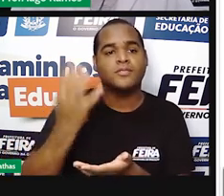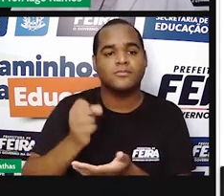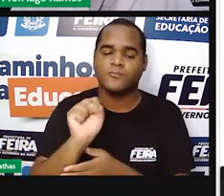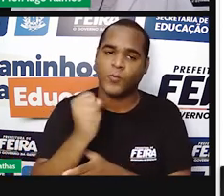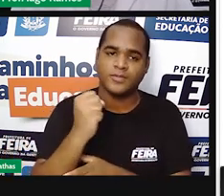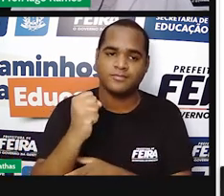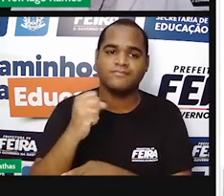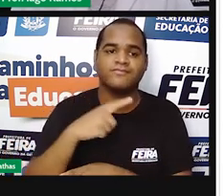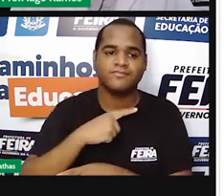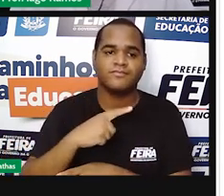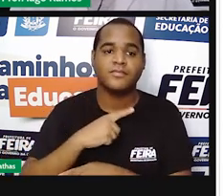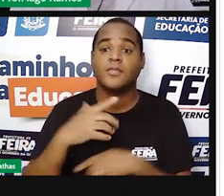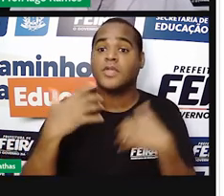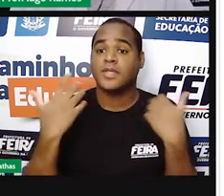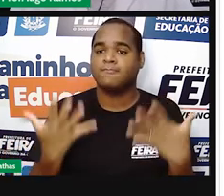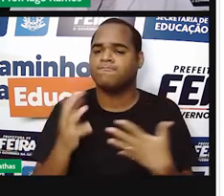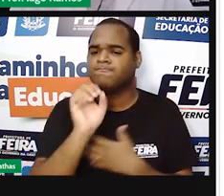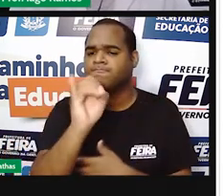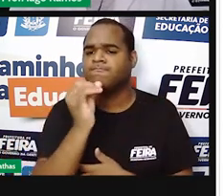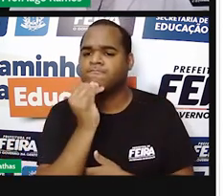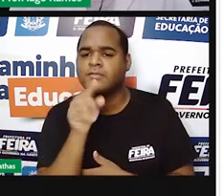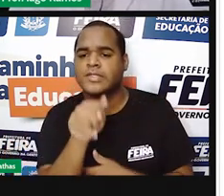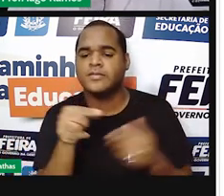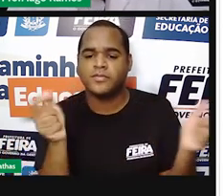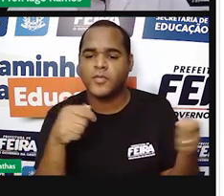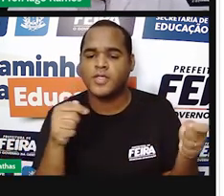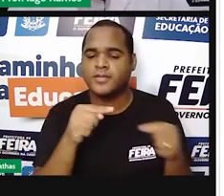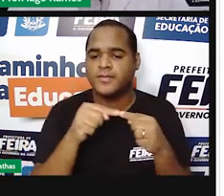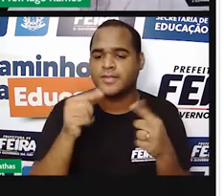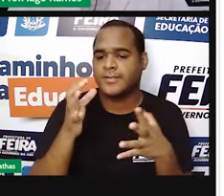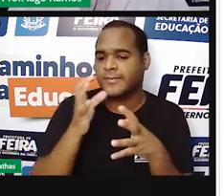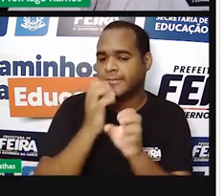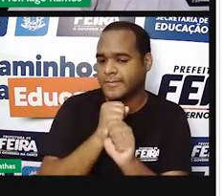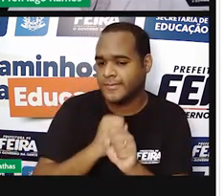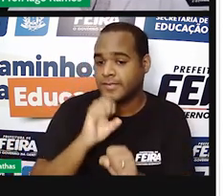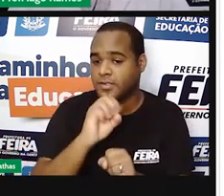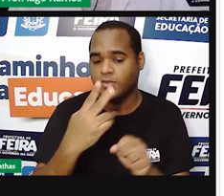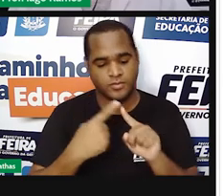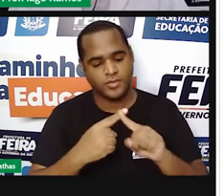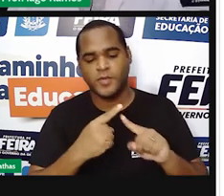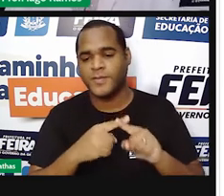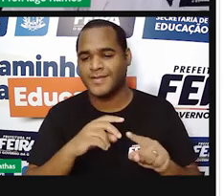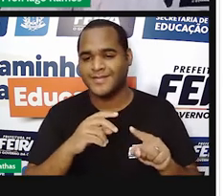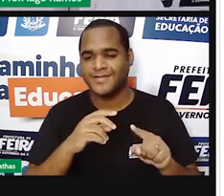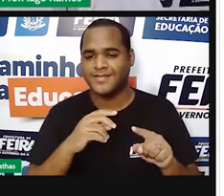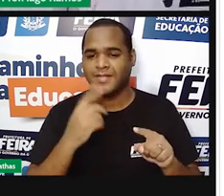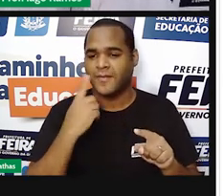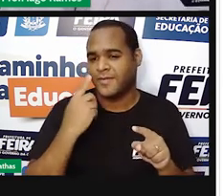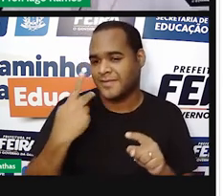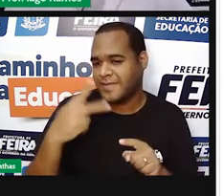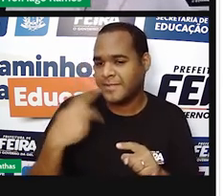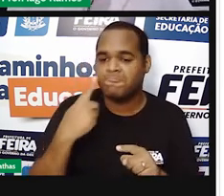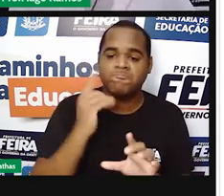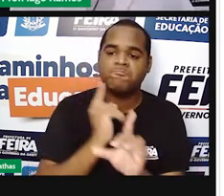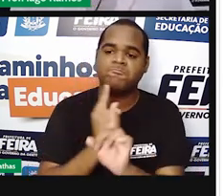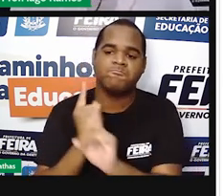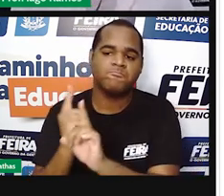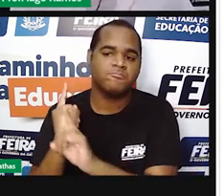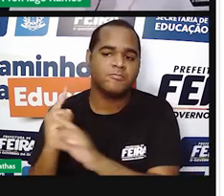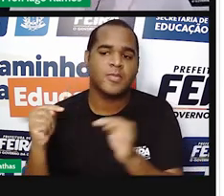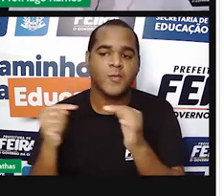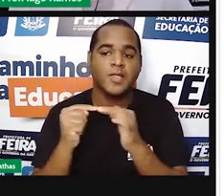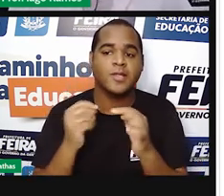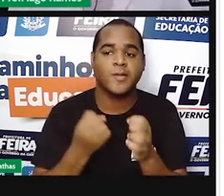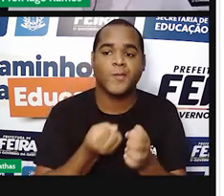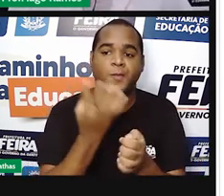opções beleza e aí se você fizer essa multiplicação e você vai